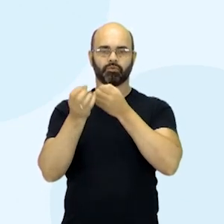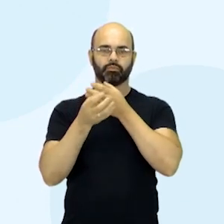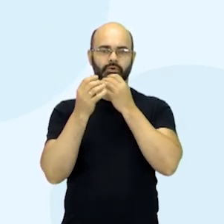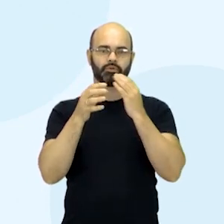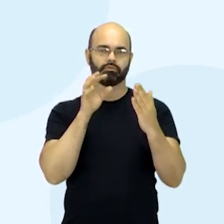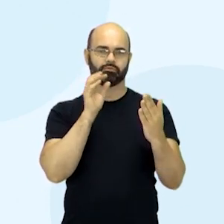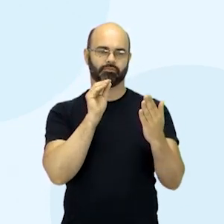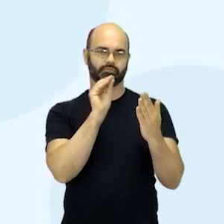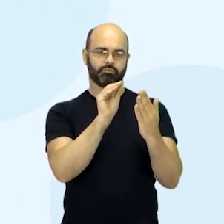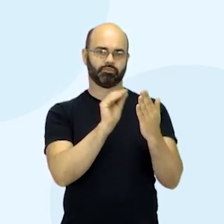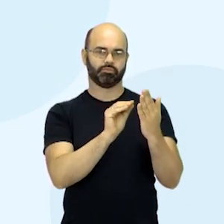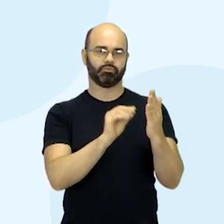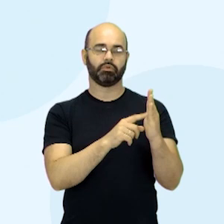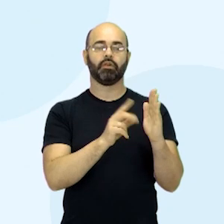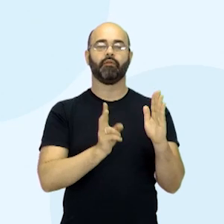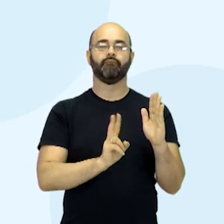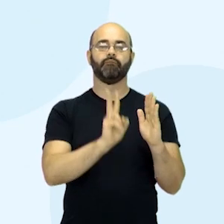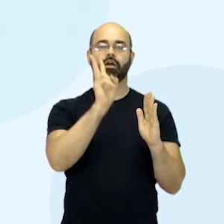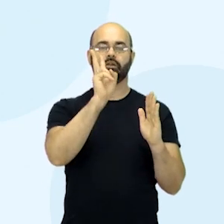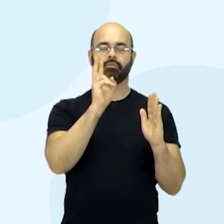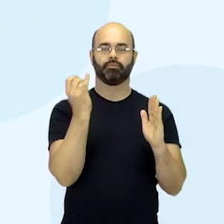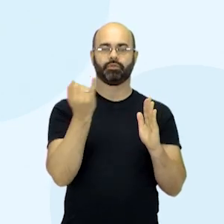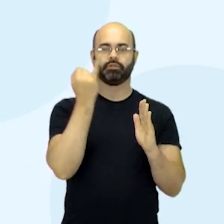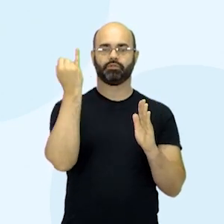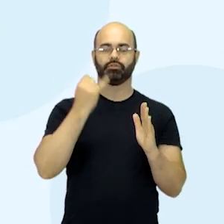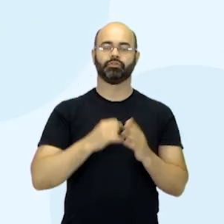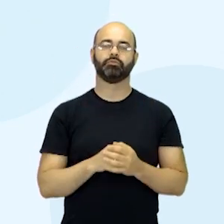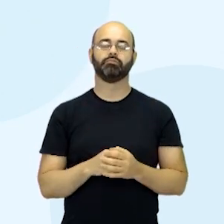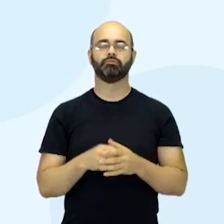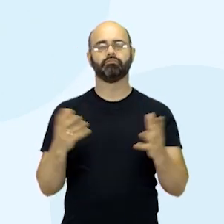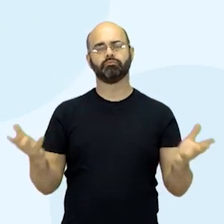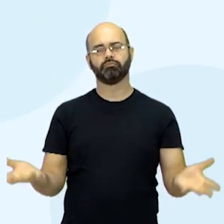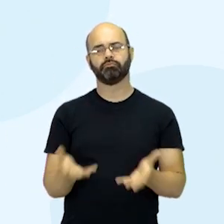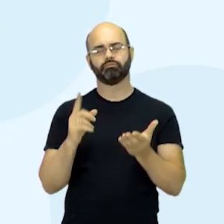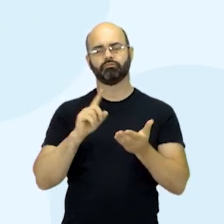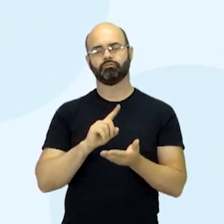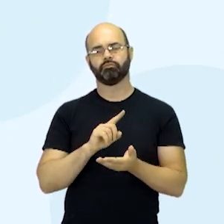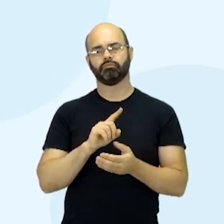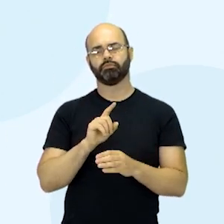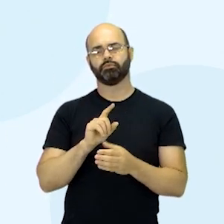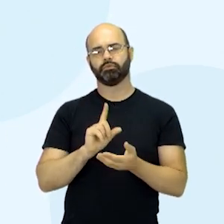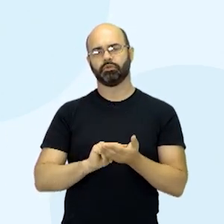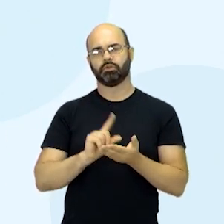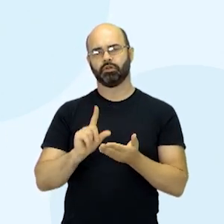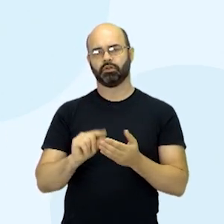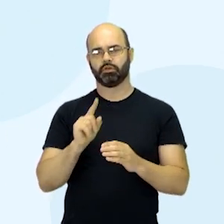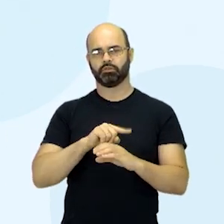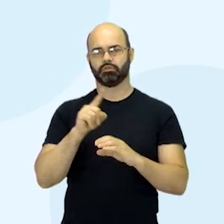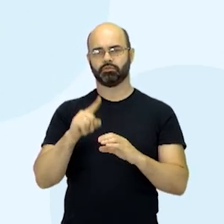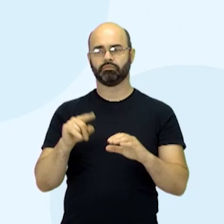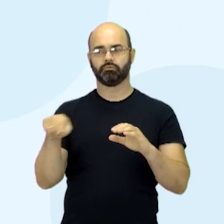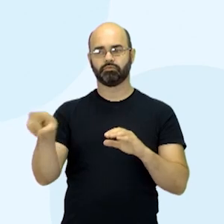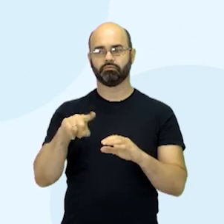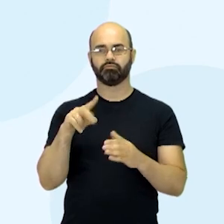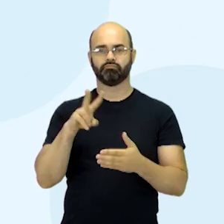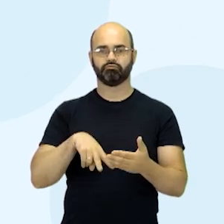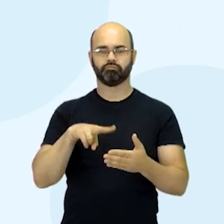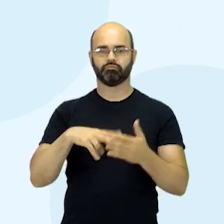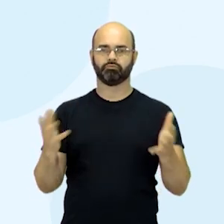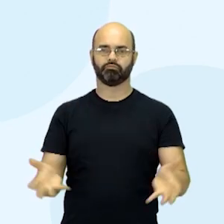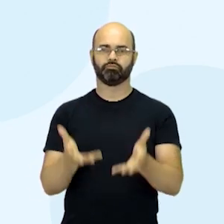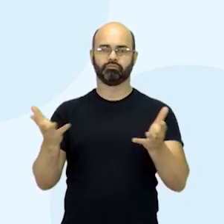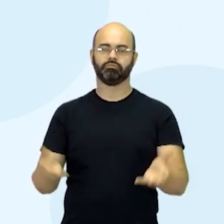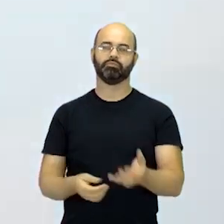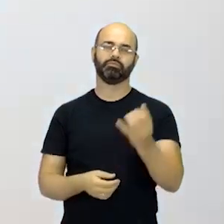E também é importante incentivar a leitura de artigos de divulgação científica. Para participar da